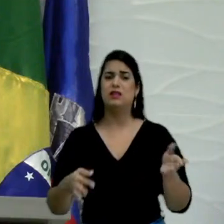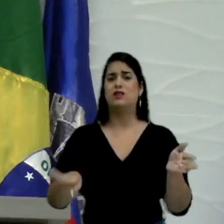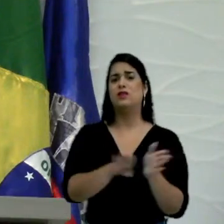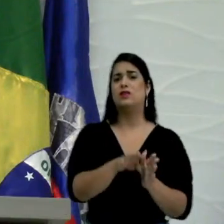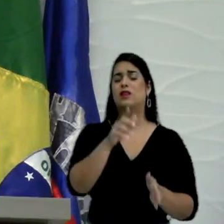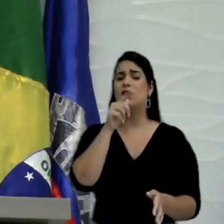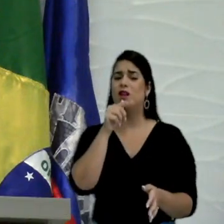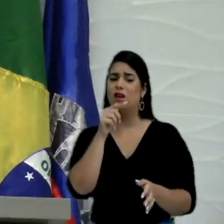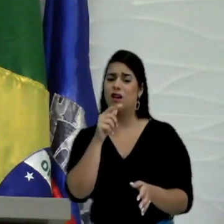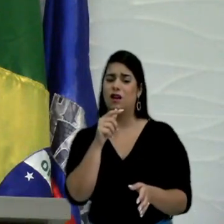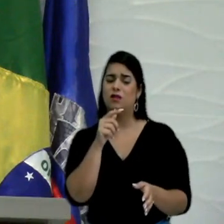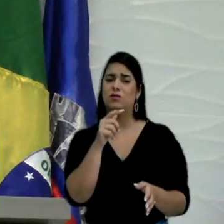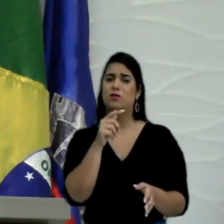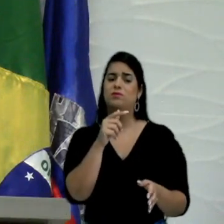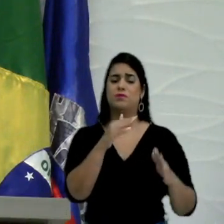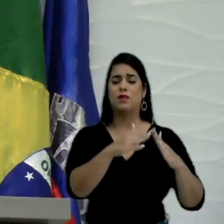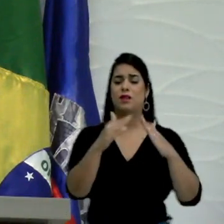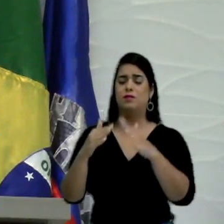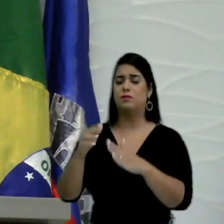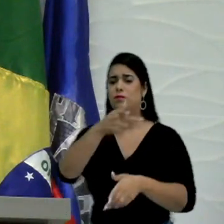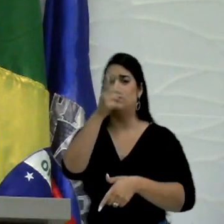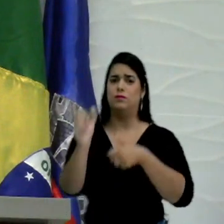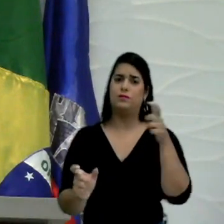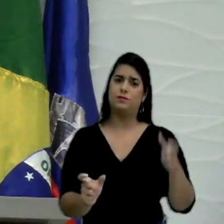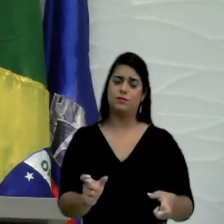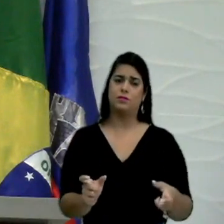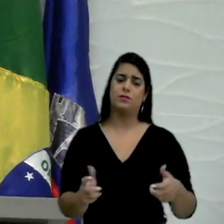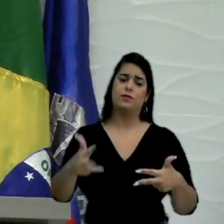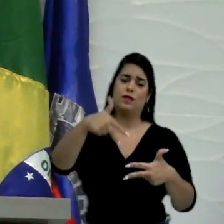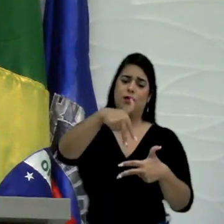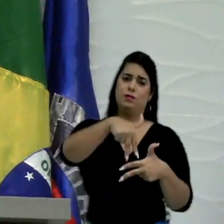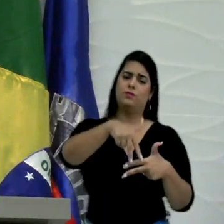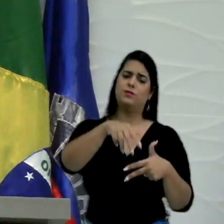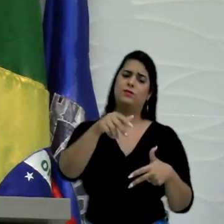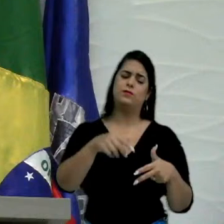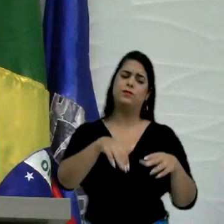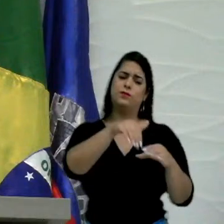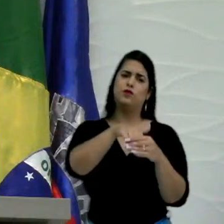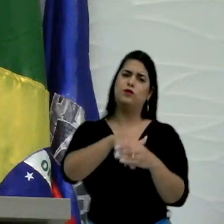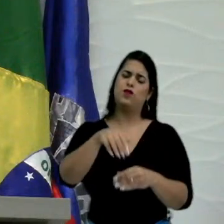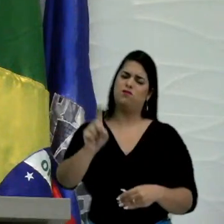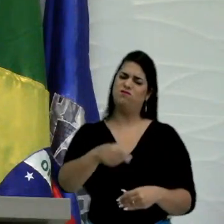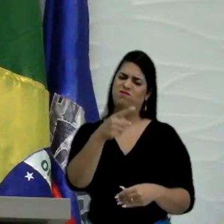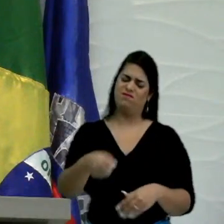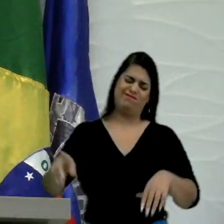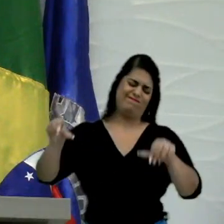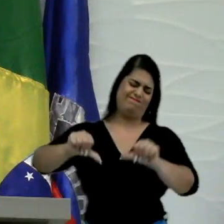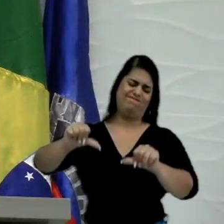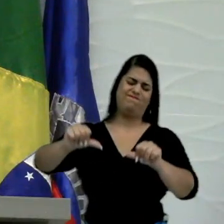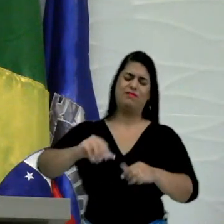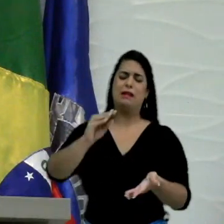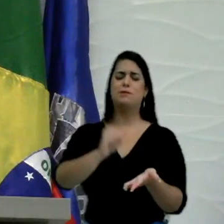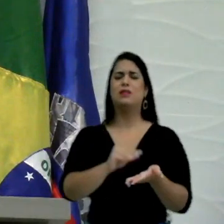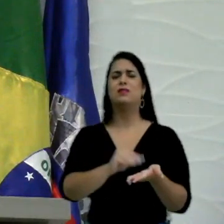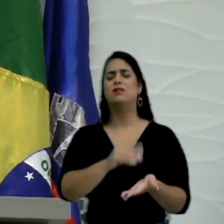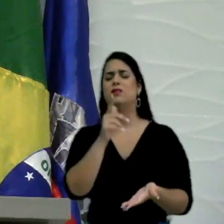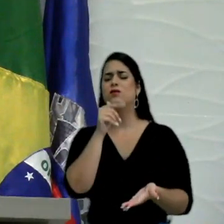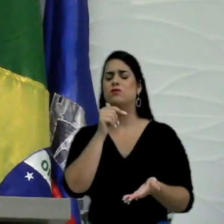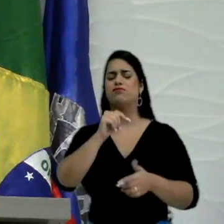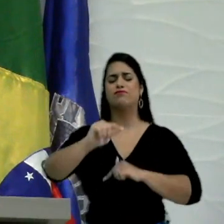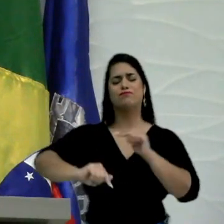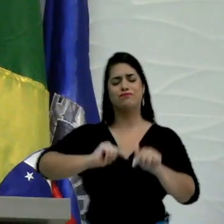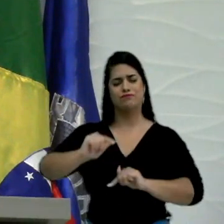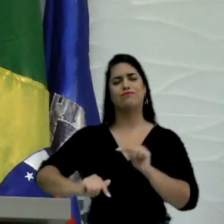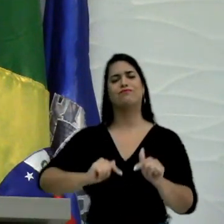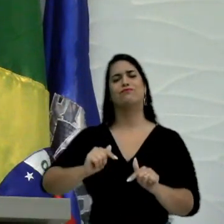torneiras, eu vou vir aqui a essa tribuna apresentar um voto de repúdio pelo desserviço que a Compesa presta aos cidadãos